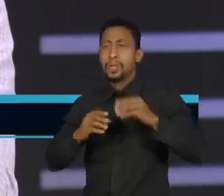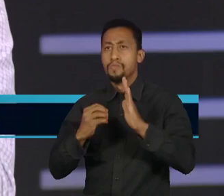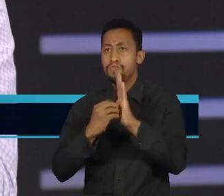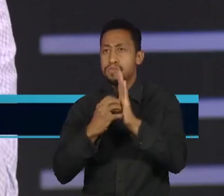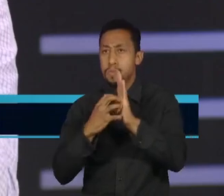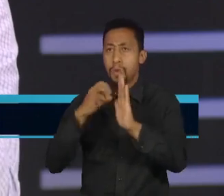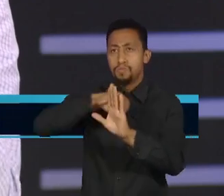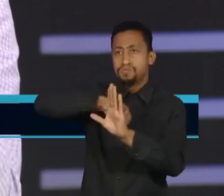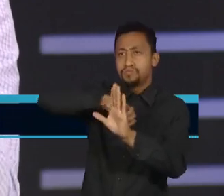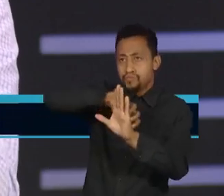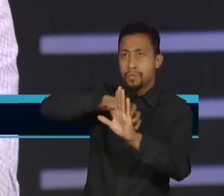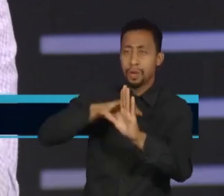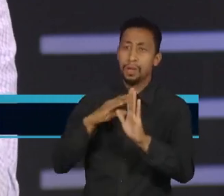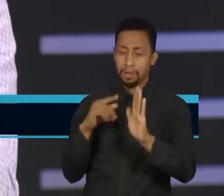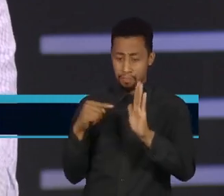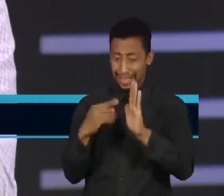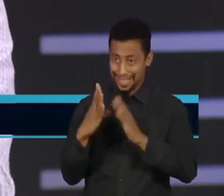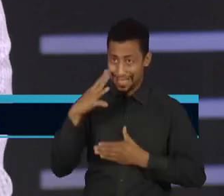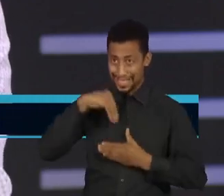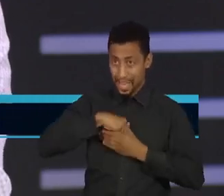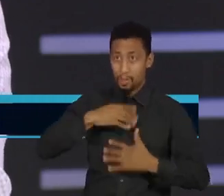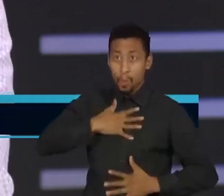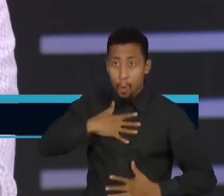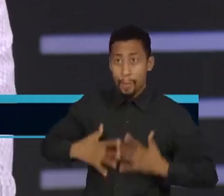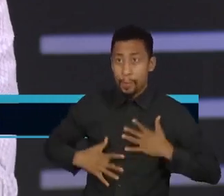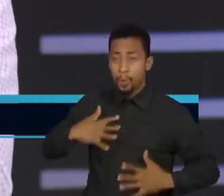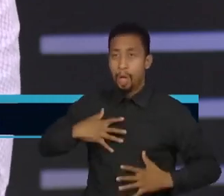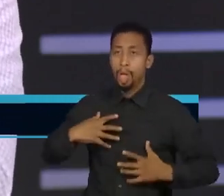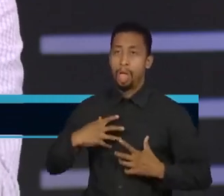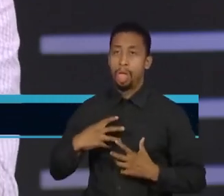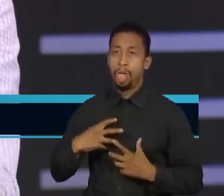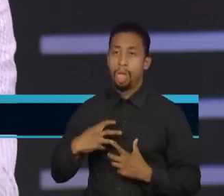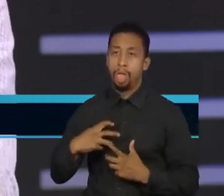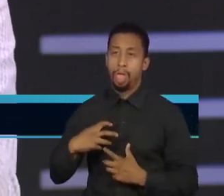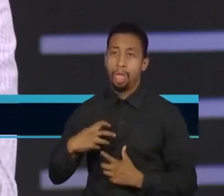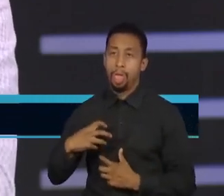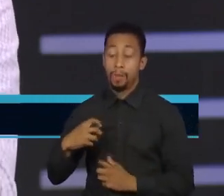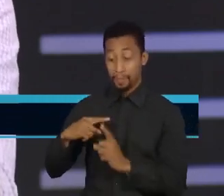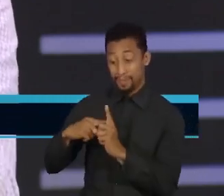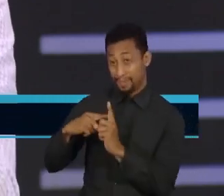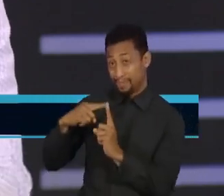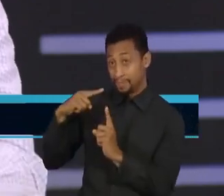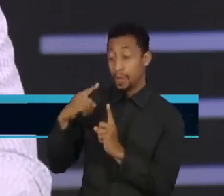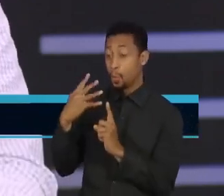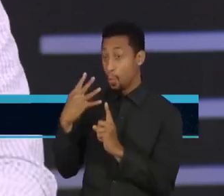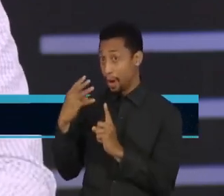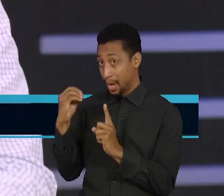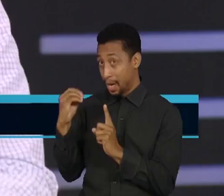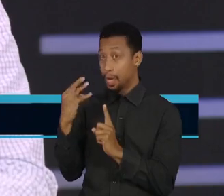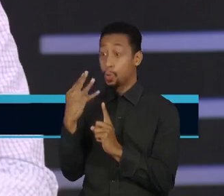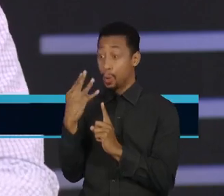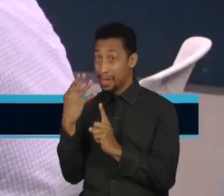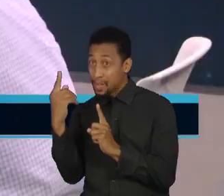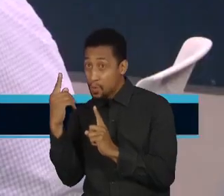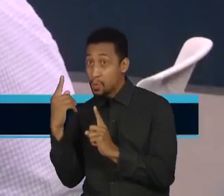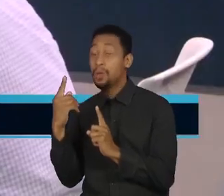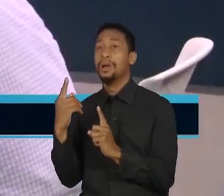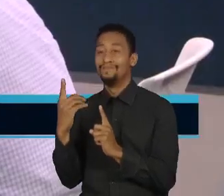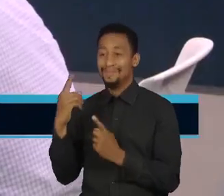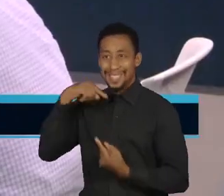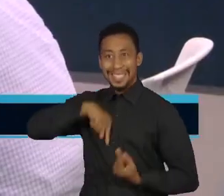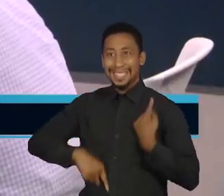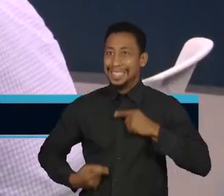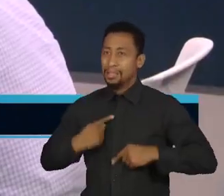41 graus começa a acontecer isso, tá? Então, isso é fatal para o nosso corpo, que tem que ser mantido uma sensação